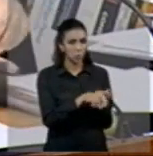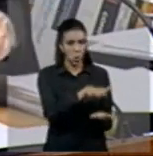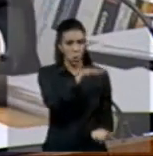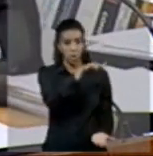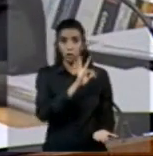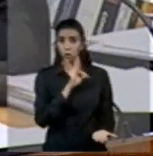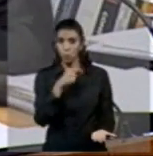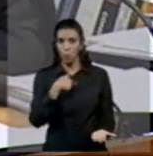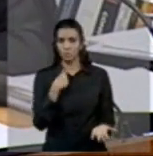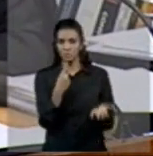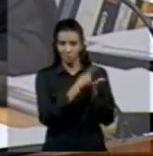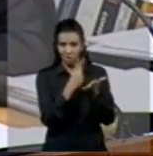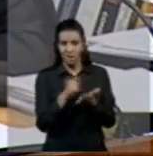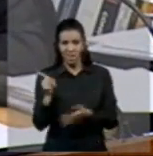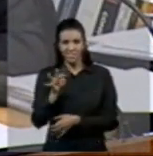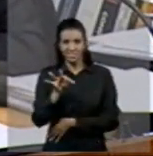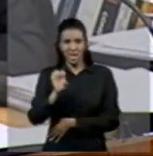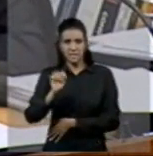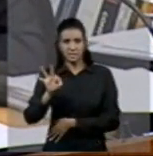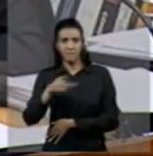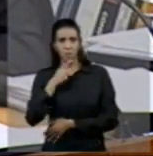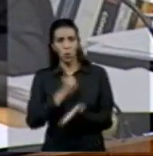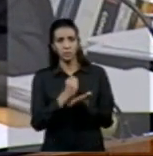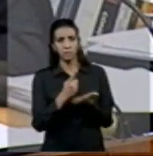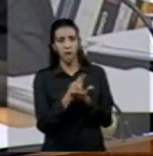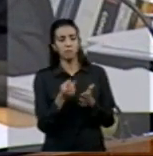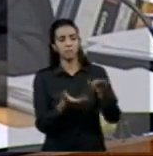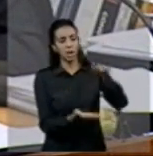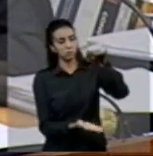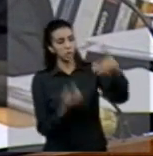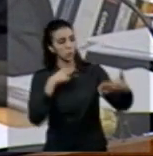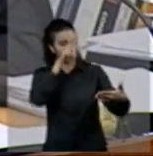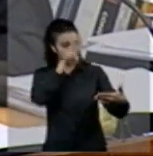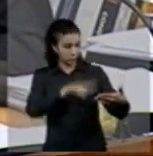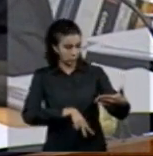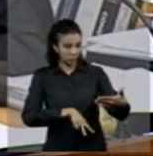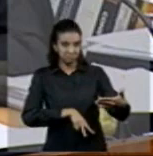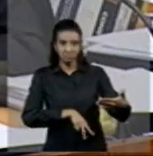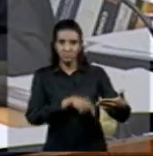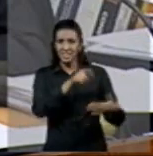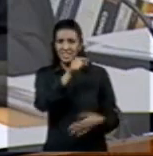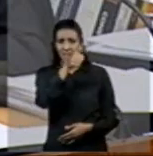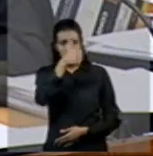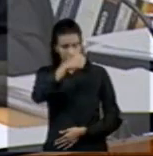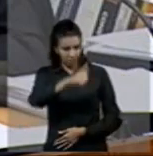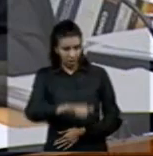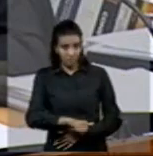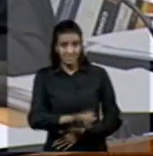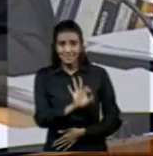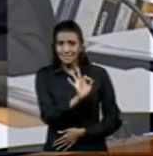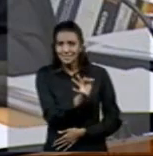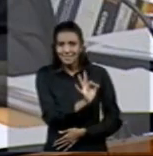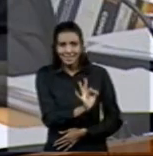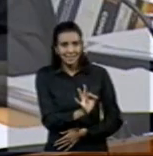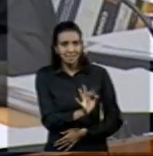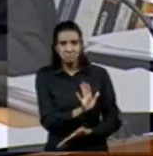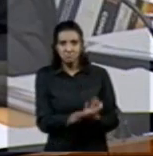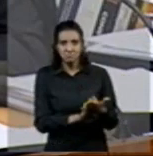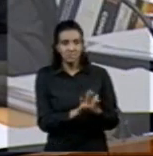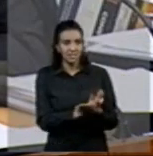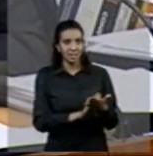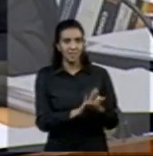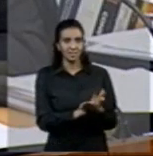irregulares pelo TST. Nenhum, absolutamente nenhum se confunde com